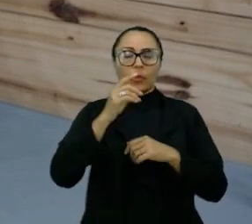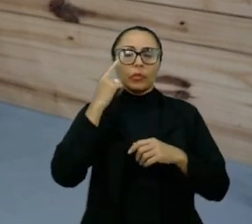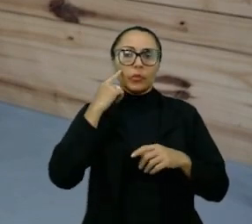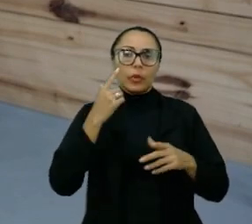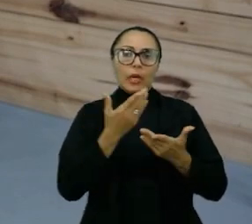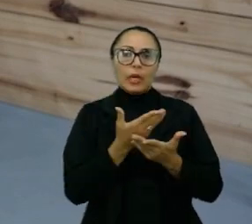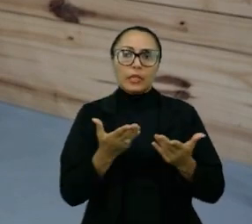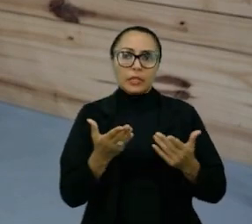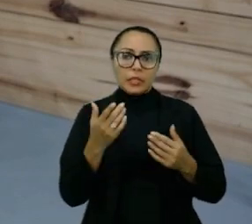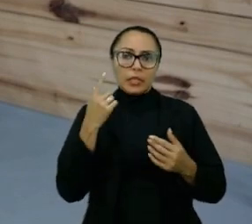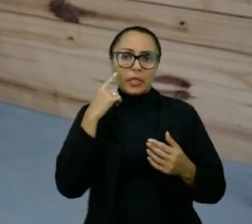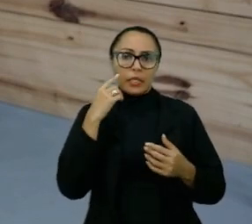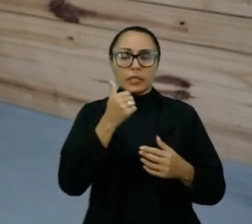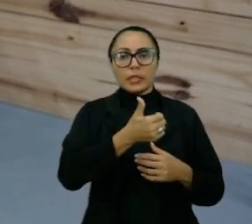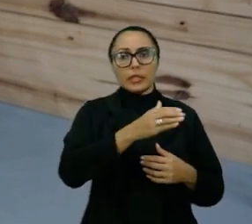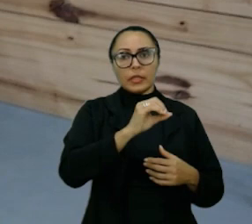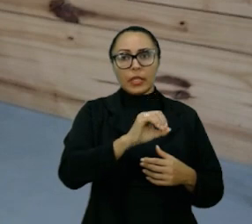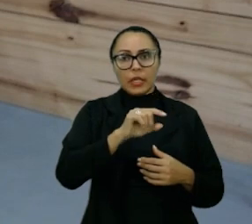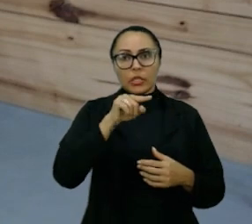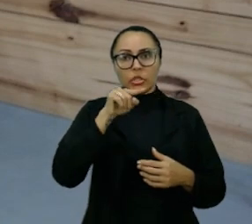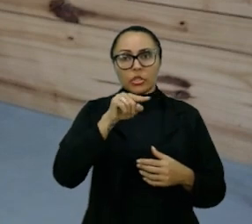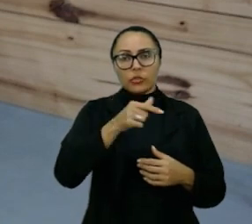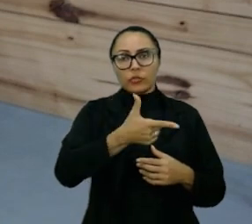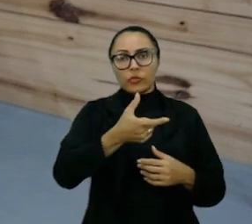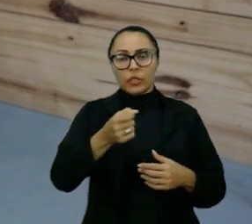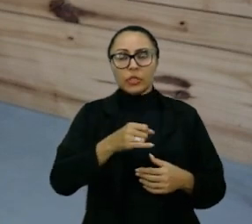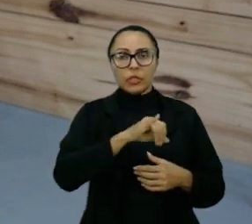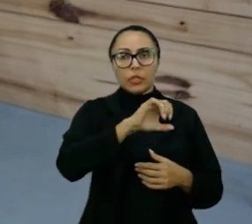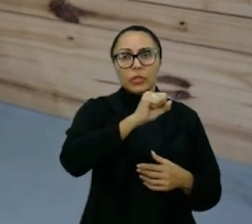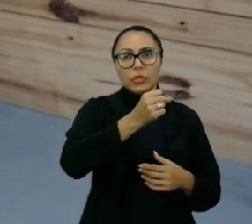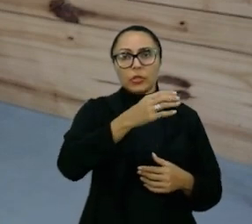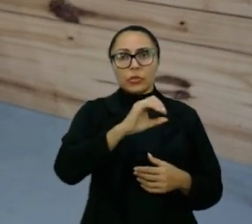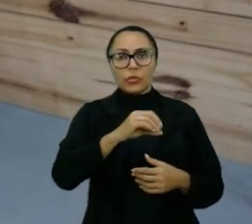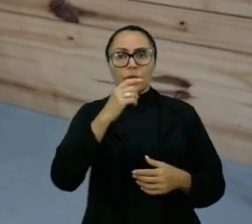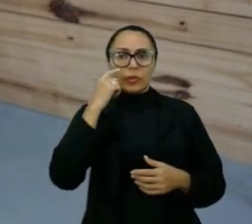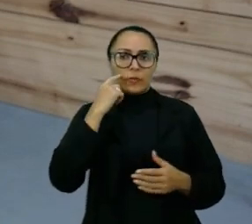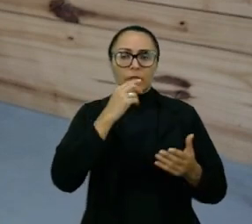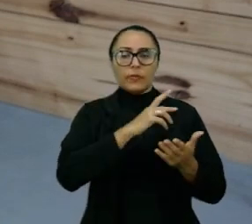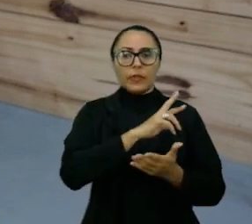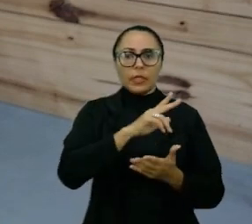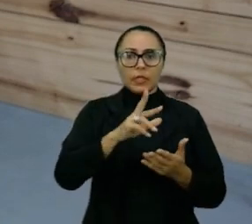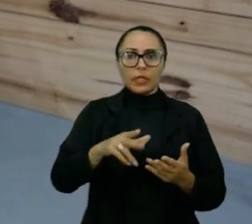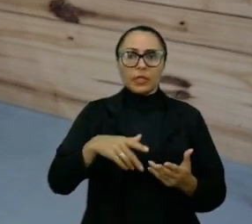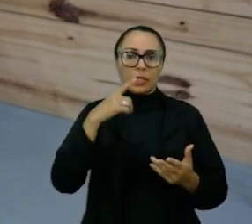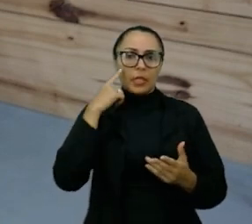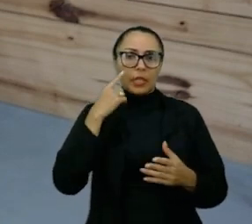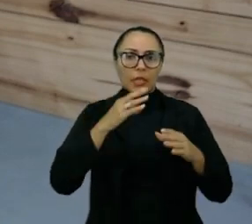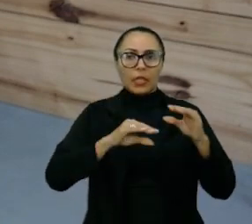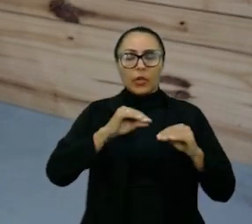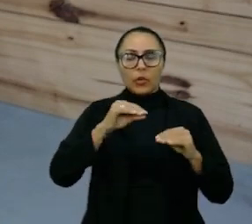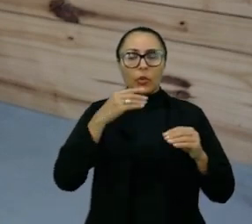AISI 1020, imerso em diferentes teores de água do mar e diesel